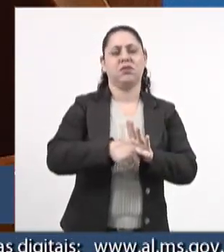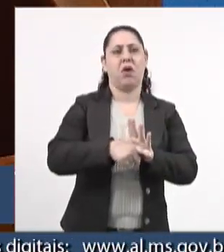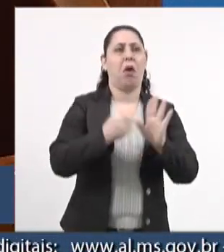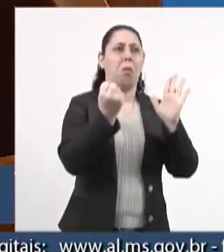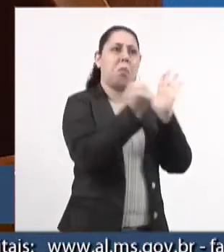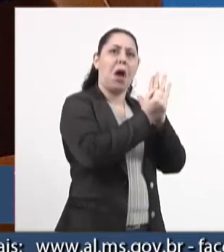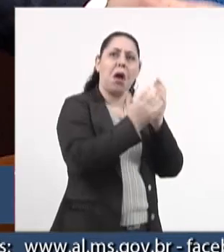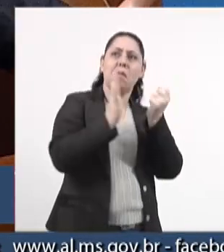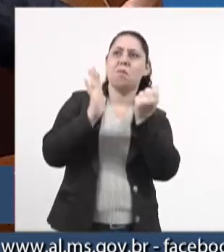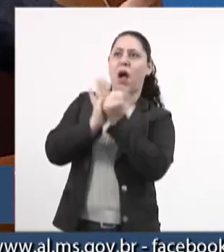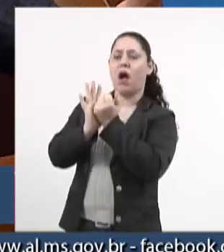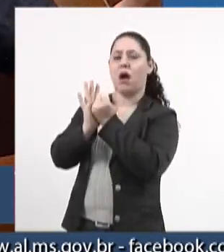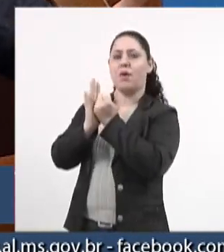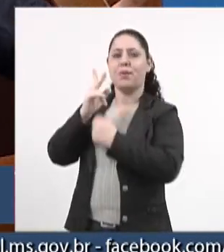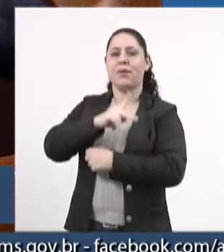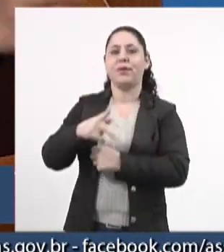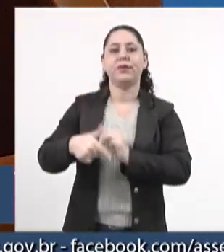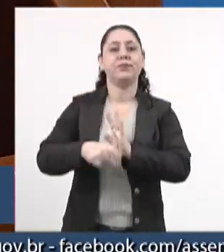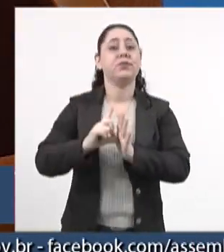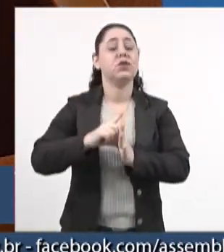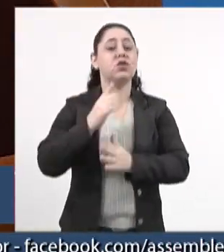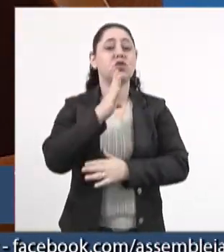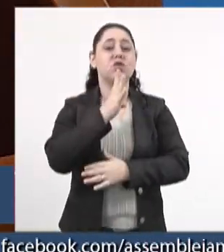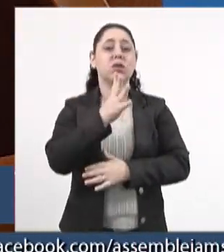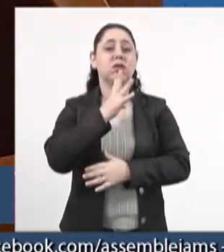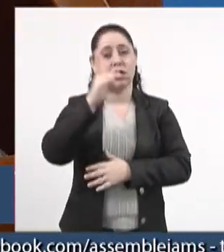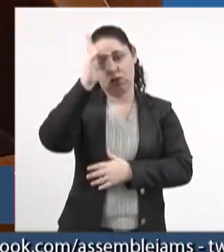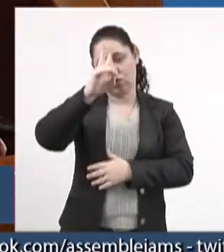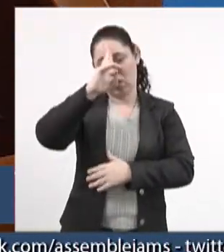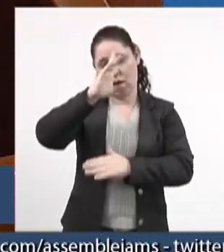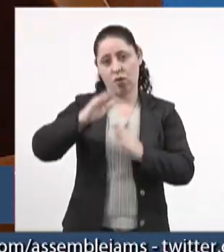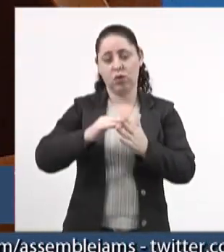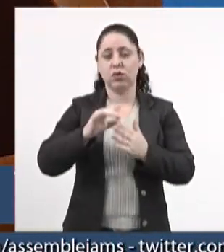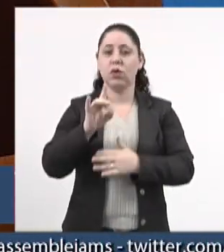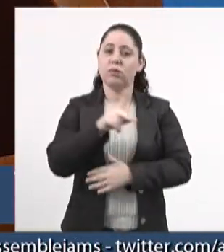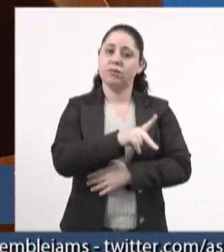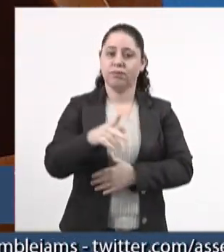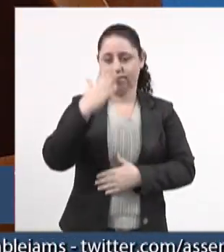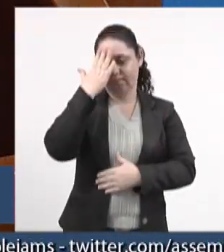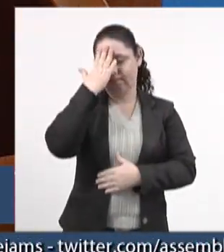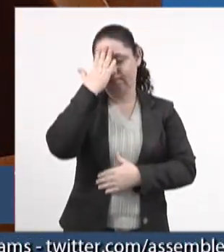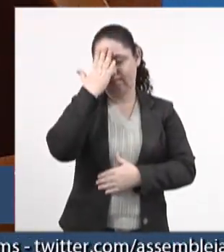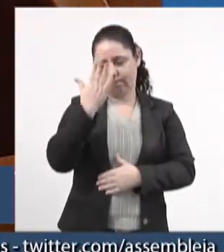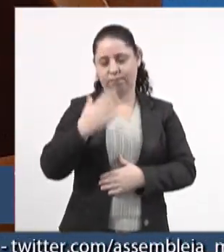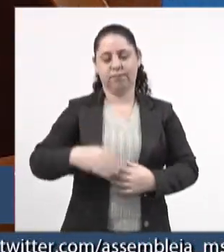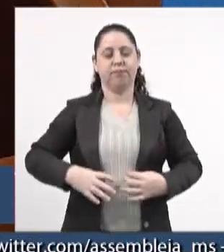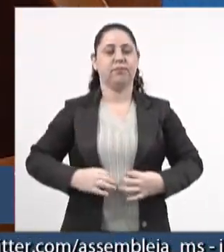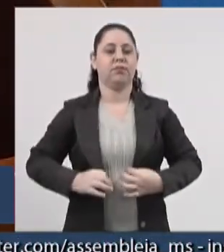professores sem conhecer o outro lado da história. Era isso que eu gostaria de falar, senhor presidente. Obrigado.